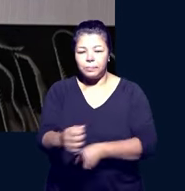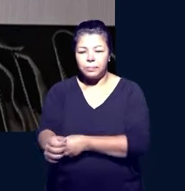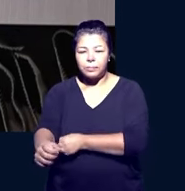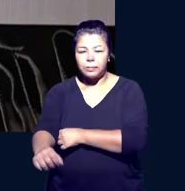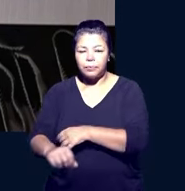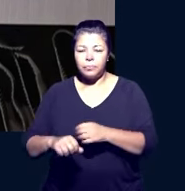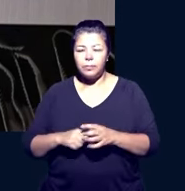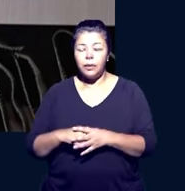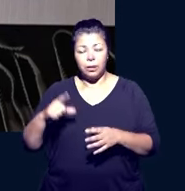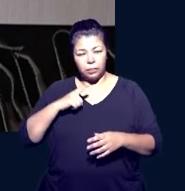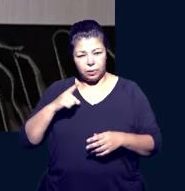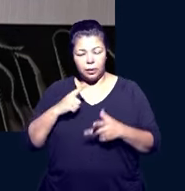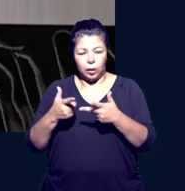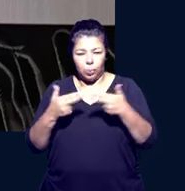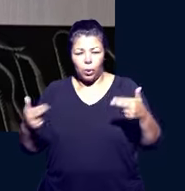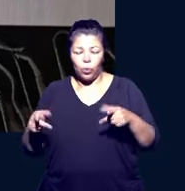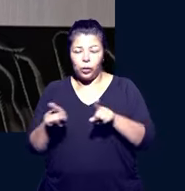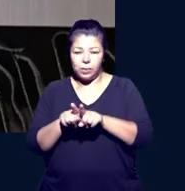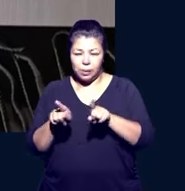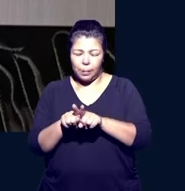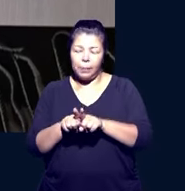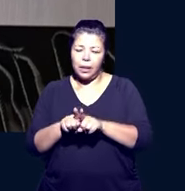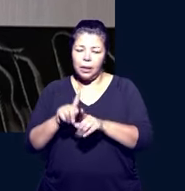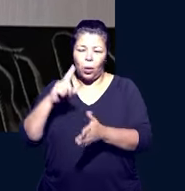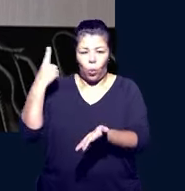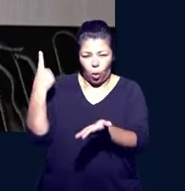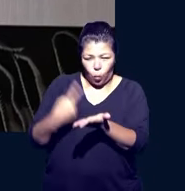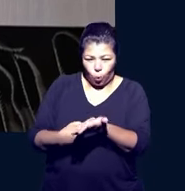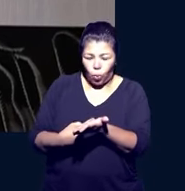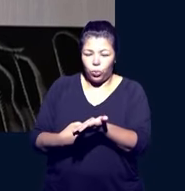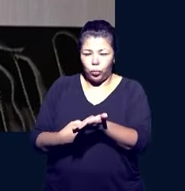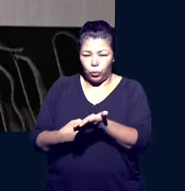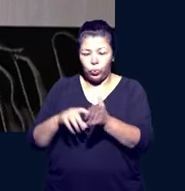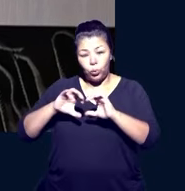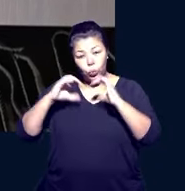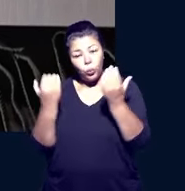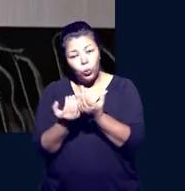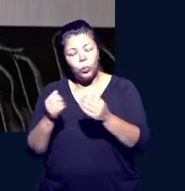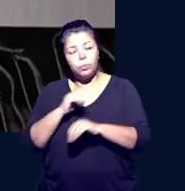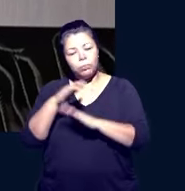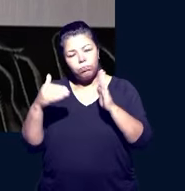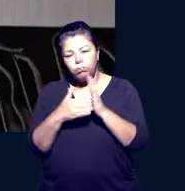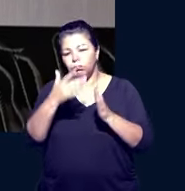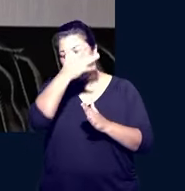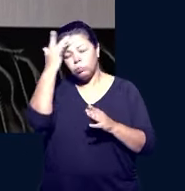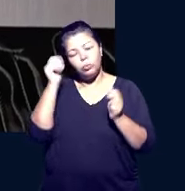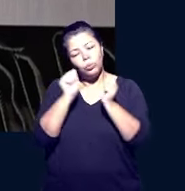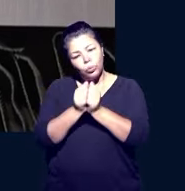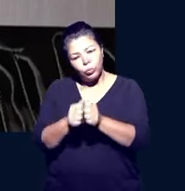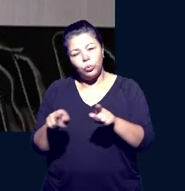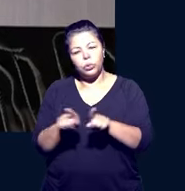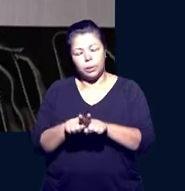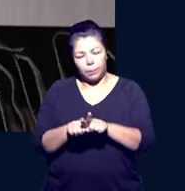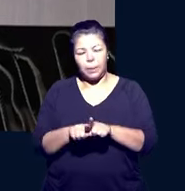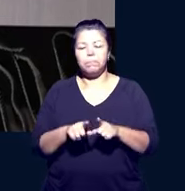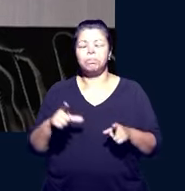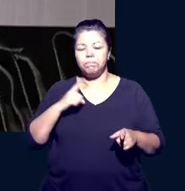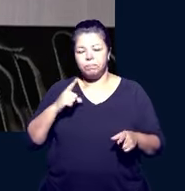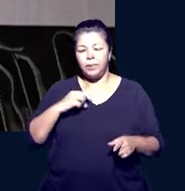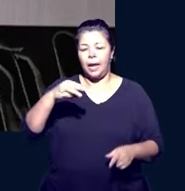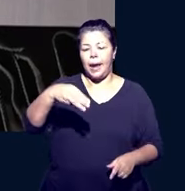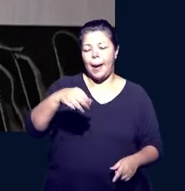o que existe é uma contribuição assistencial por acordo coletivo se se chegar aí êxito na negociação que o Marco temporal